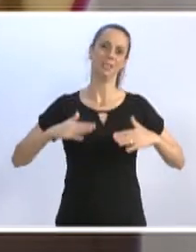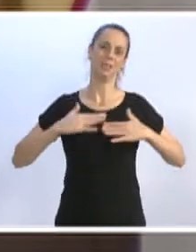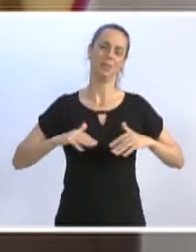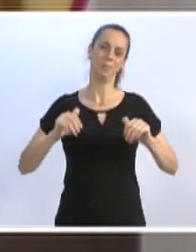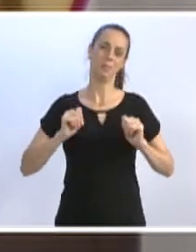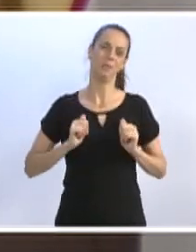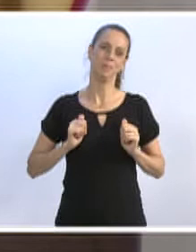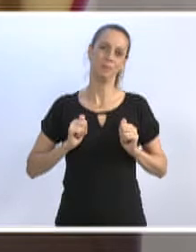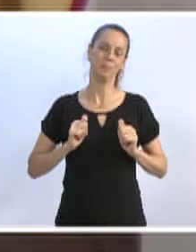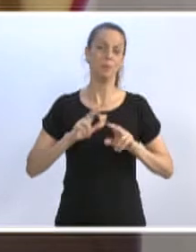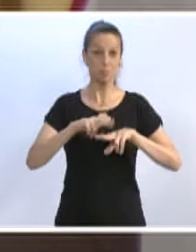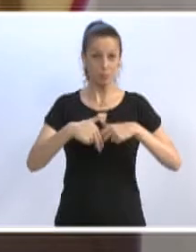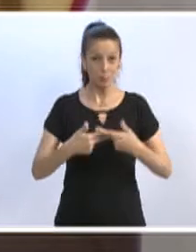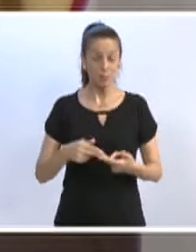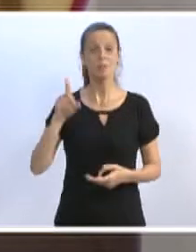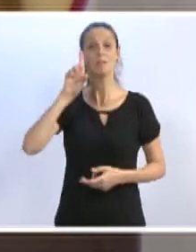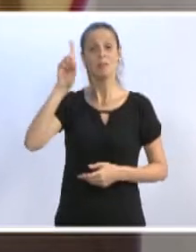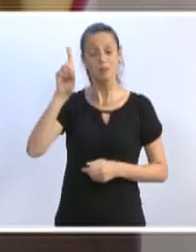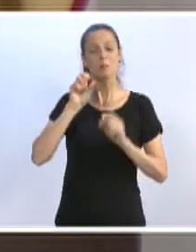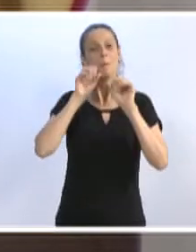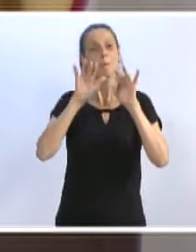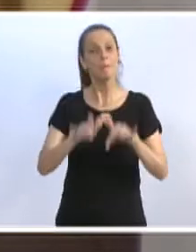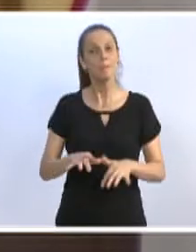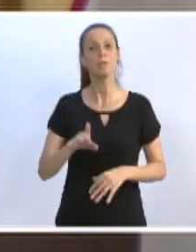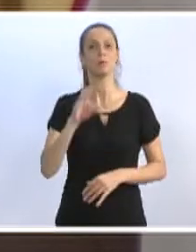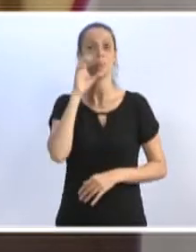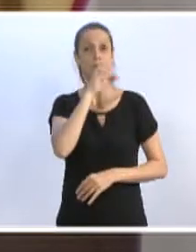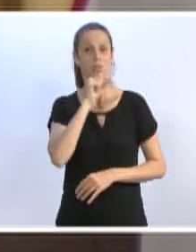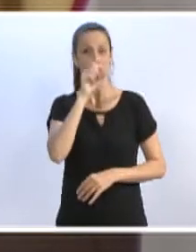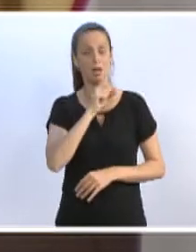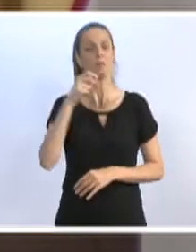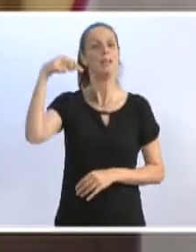abençoou o dia de sábado e o santificou.